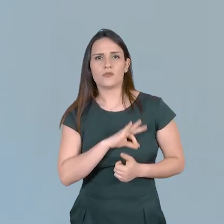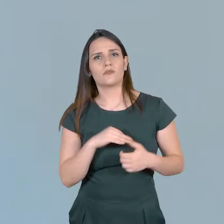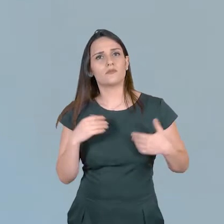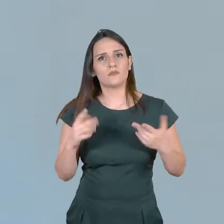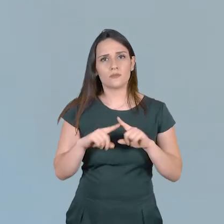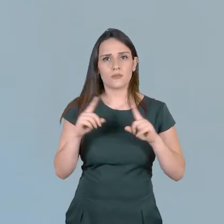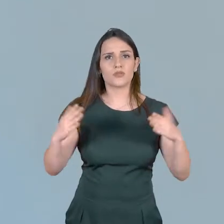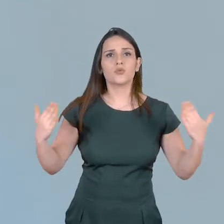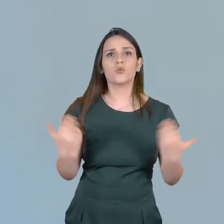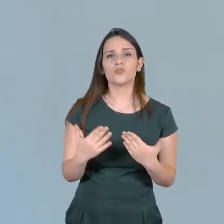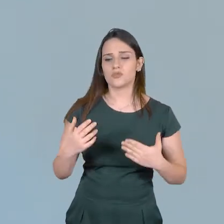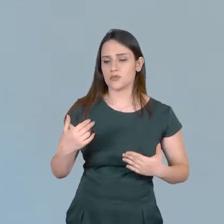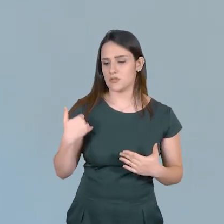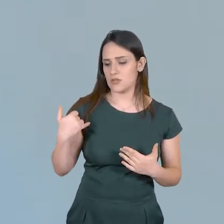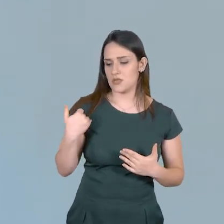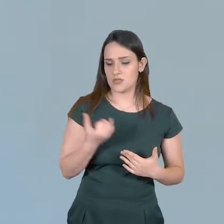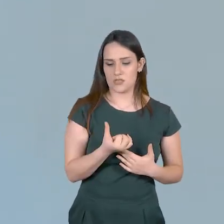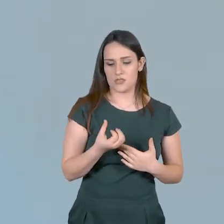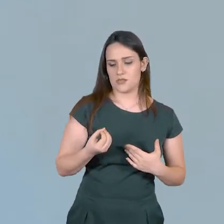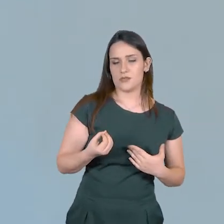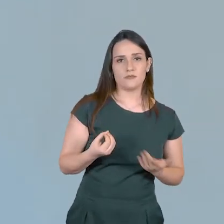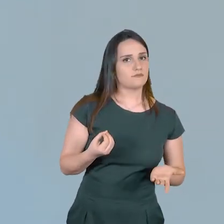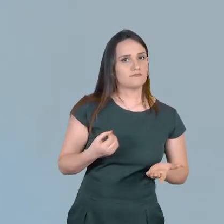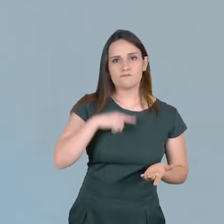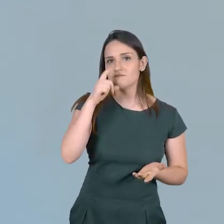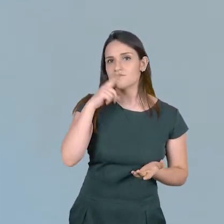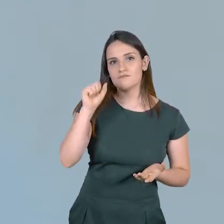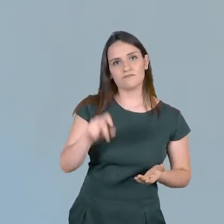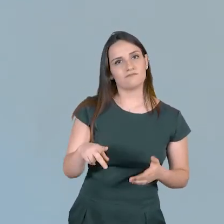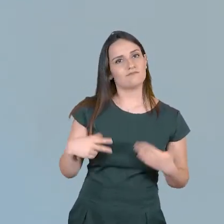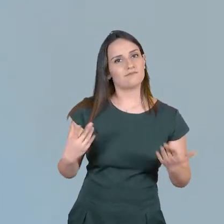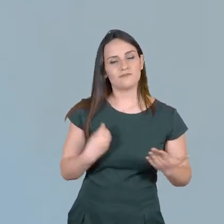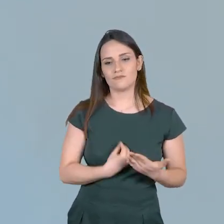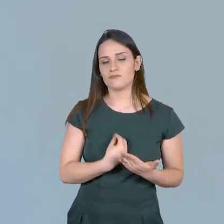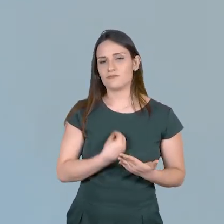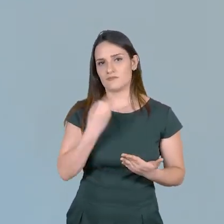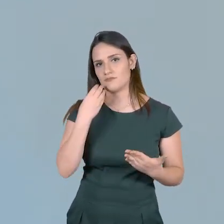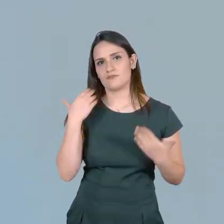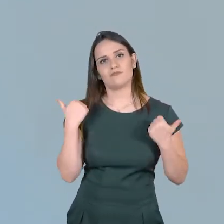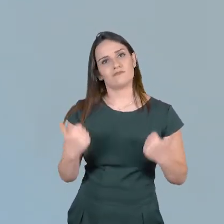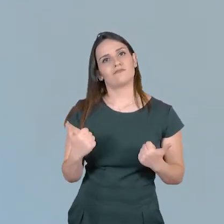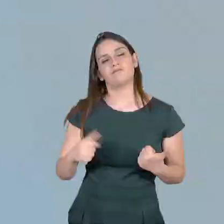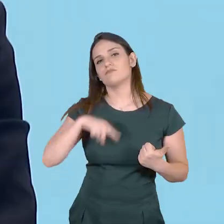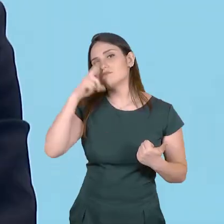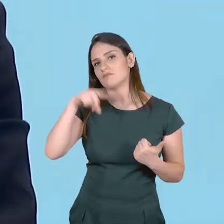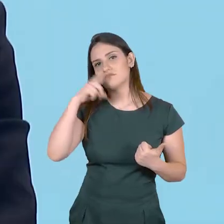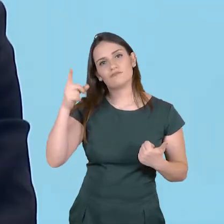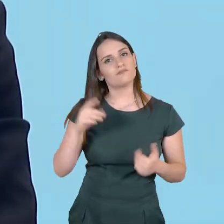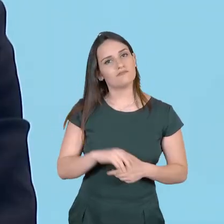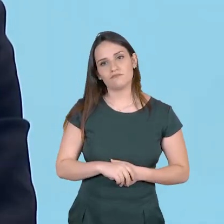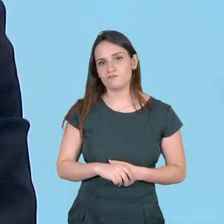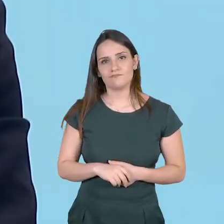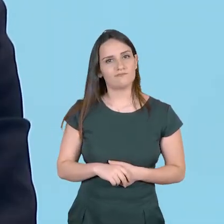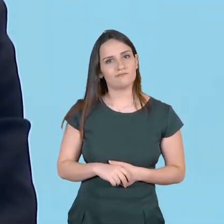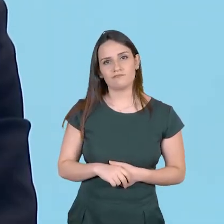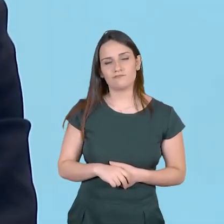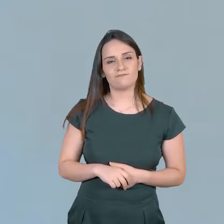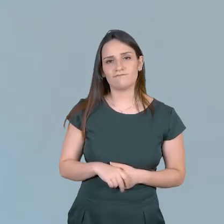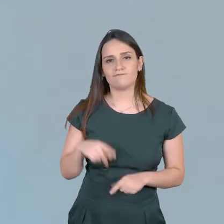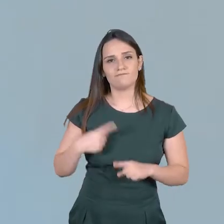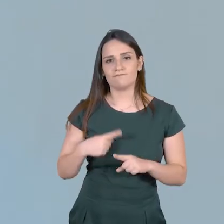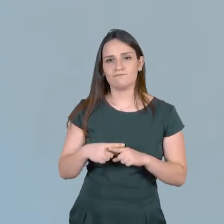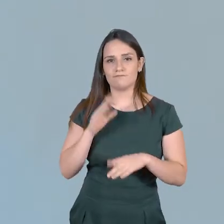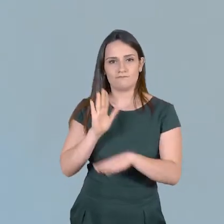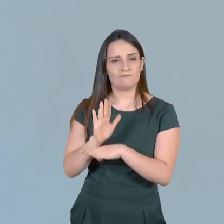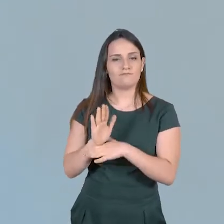aos 60 e tantos anos de idade, não conseguem ter um mínimo de existencial porque não contribuiu e às